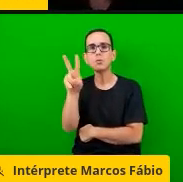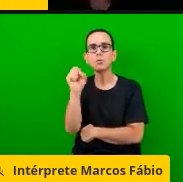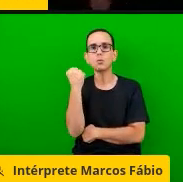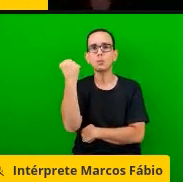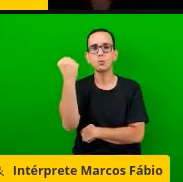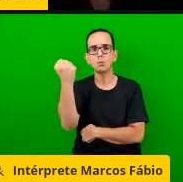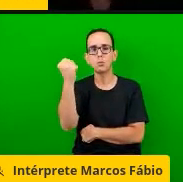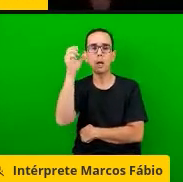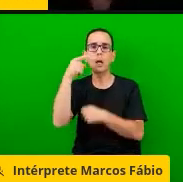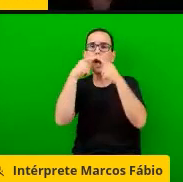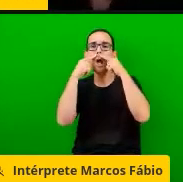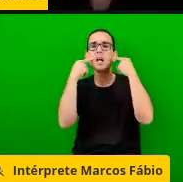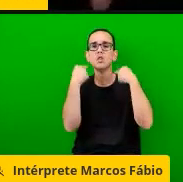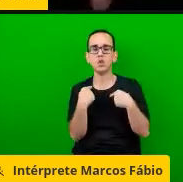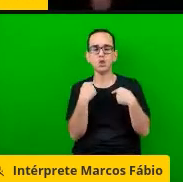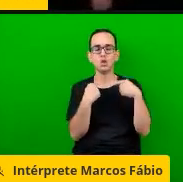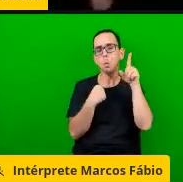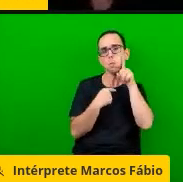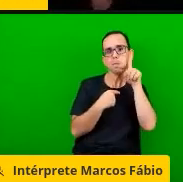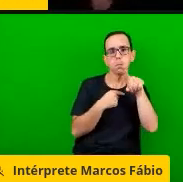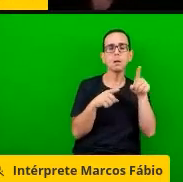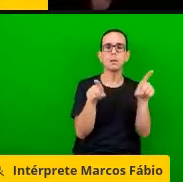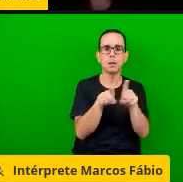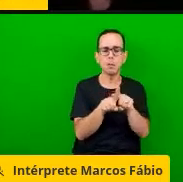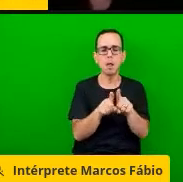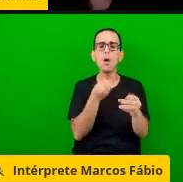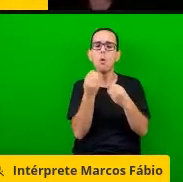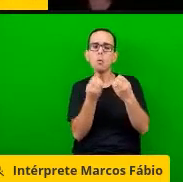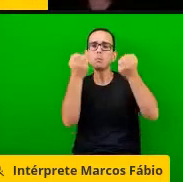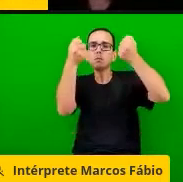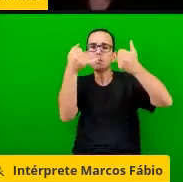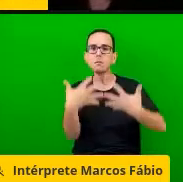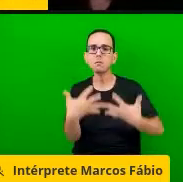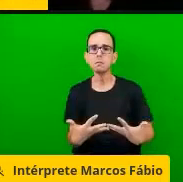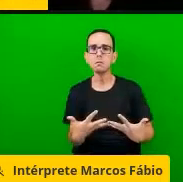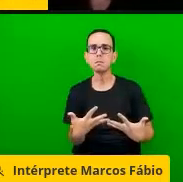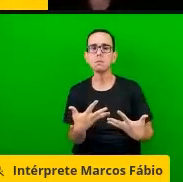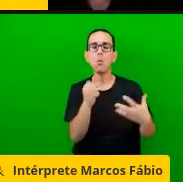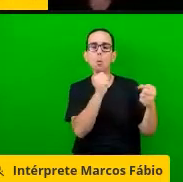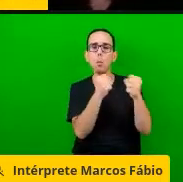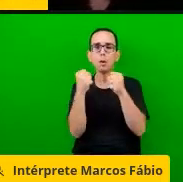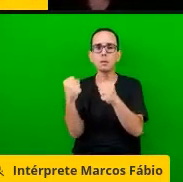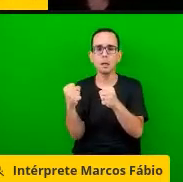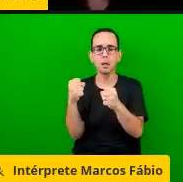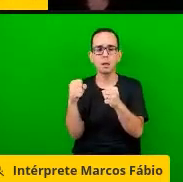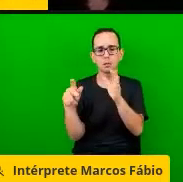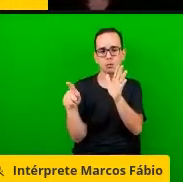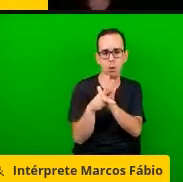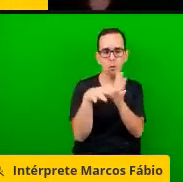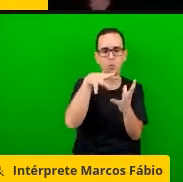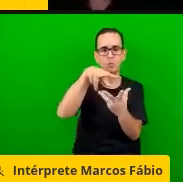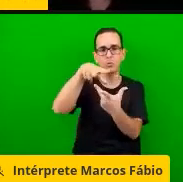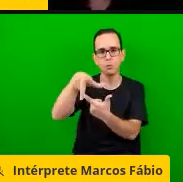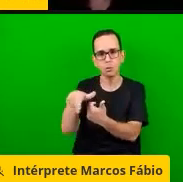e os Estados Unidos, e como que isso está reconfigurando, né, o poder global aí, e principalmente por esse período aí